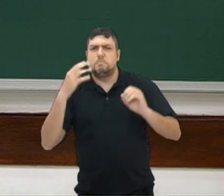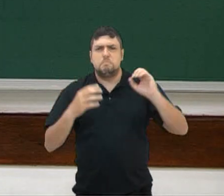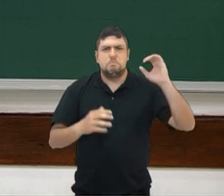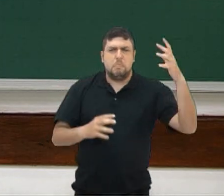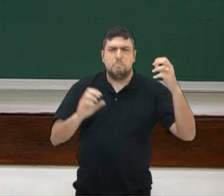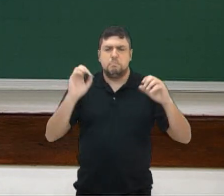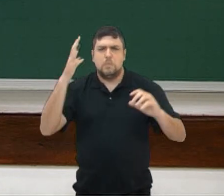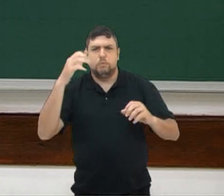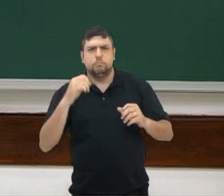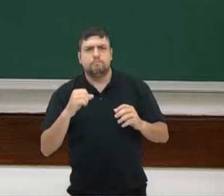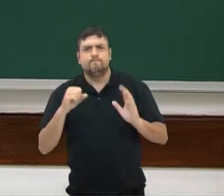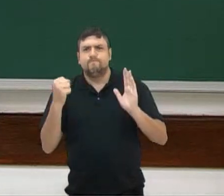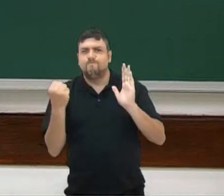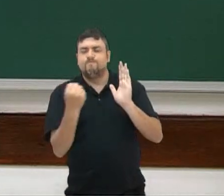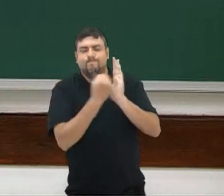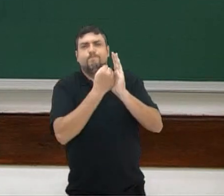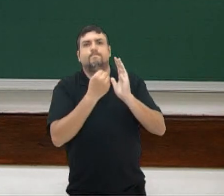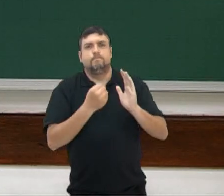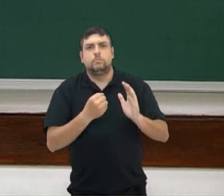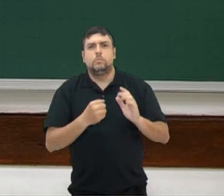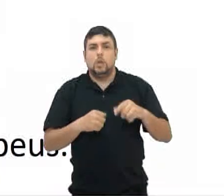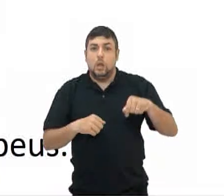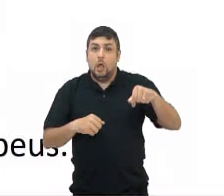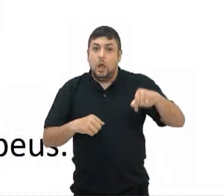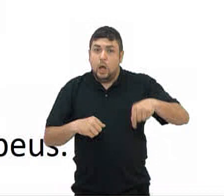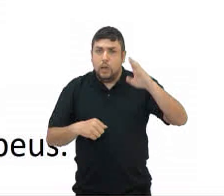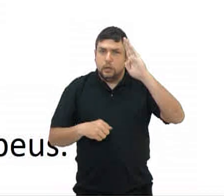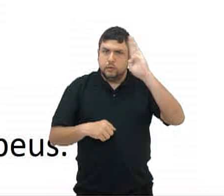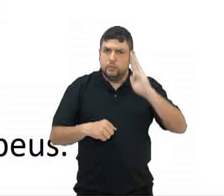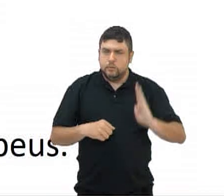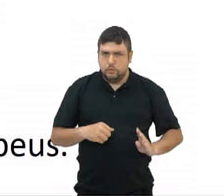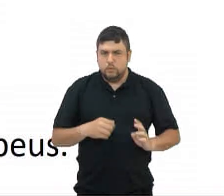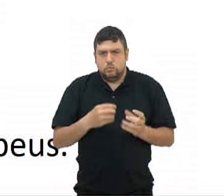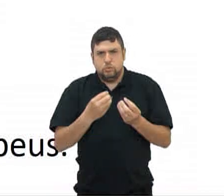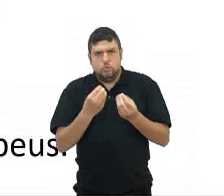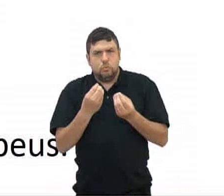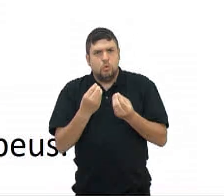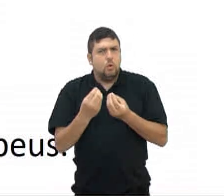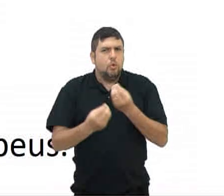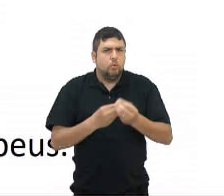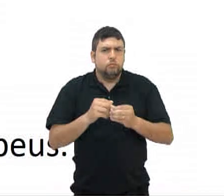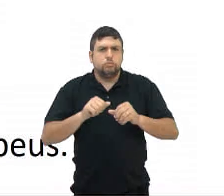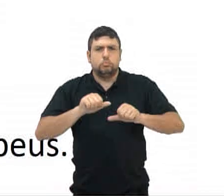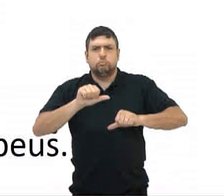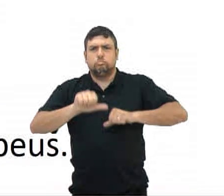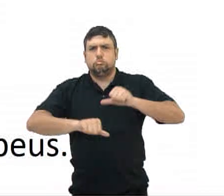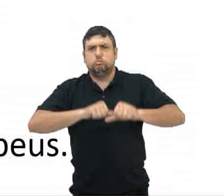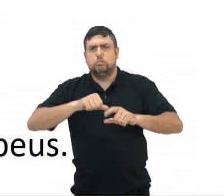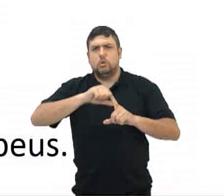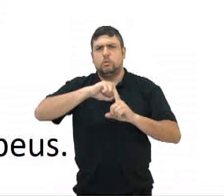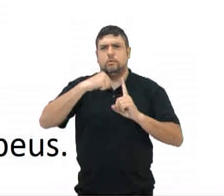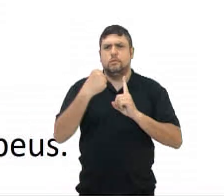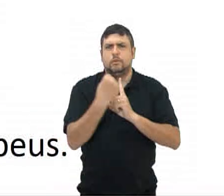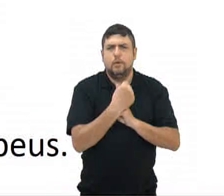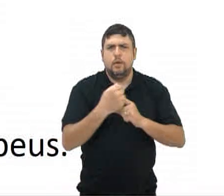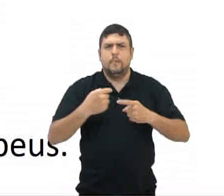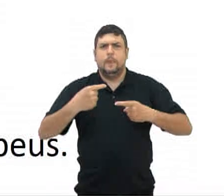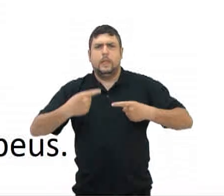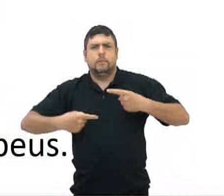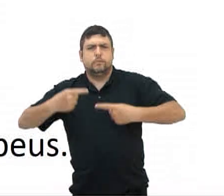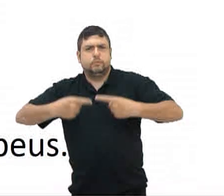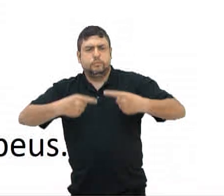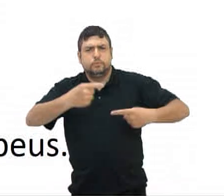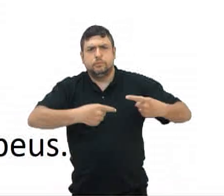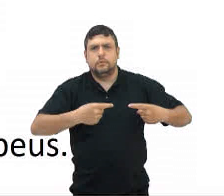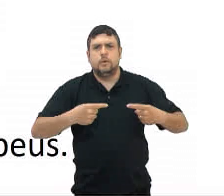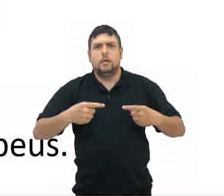forte. Mas no Brasil especificamente, além de todas as mudanças sociais, políticas, enfim, econômicas, oriundas de